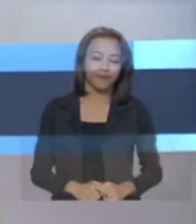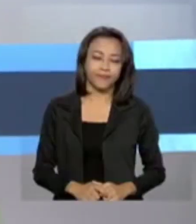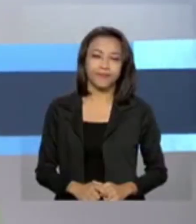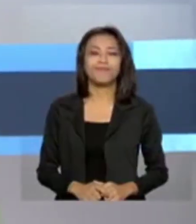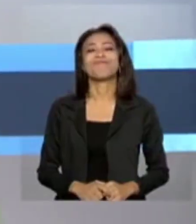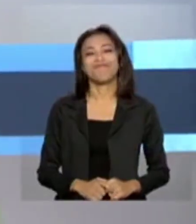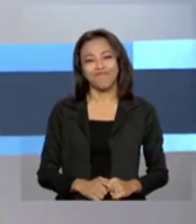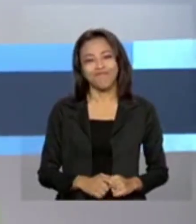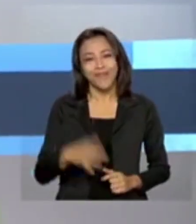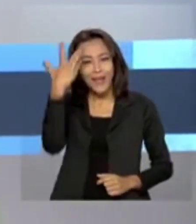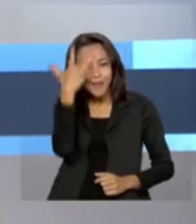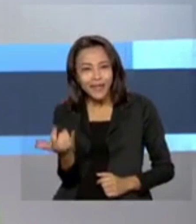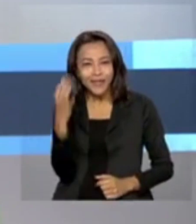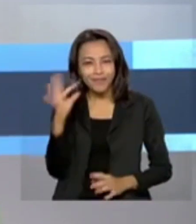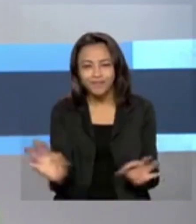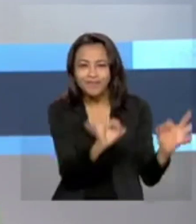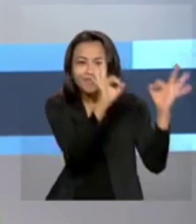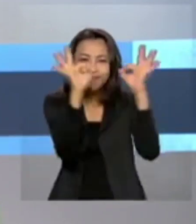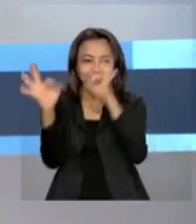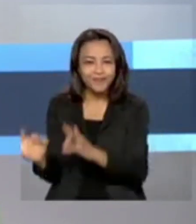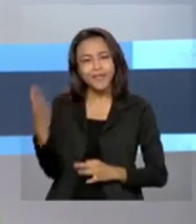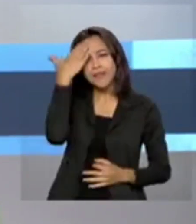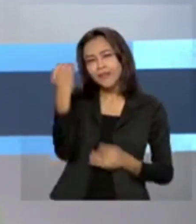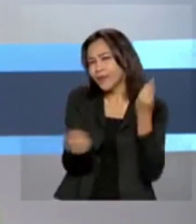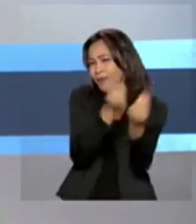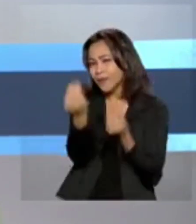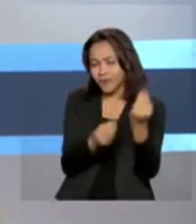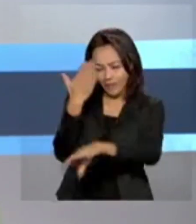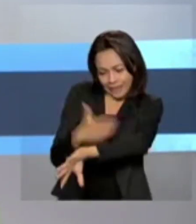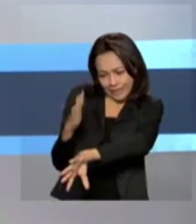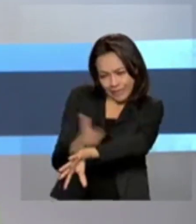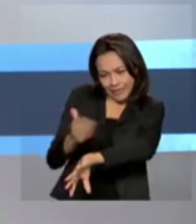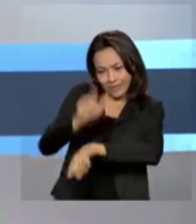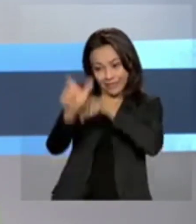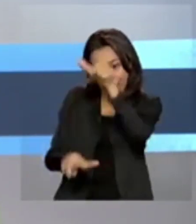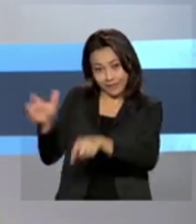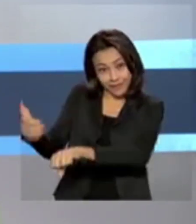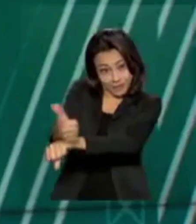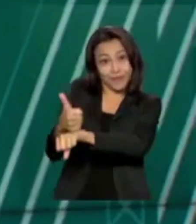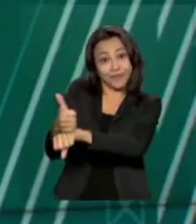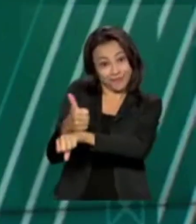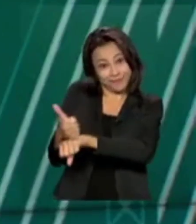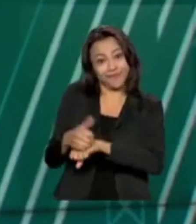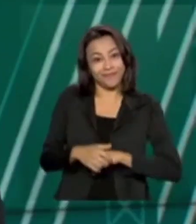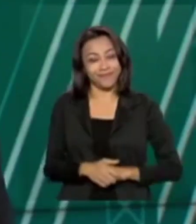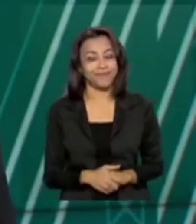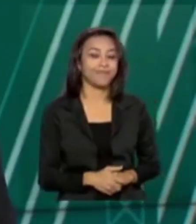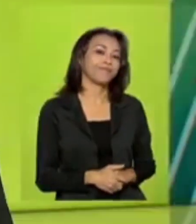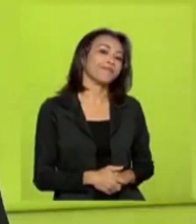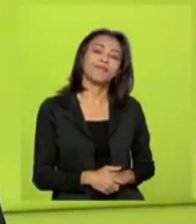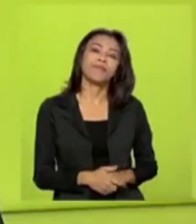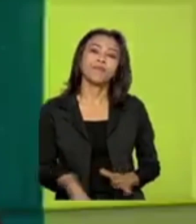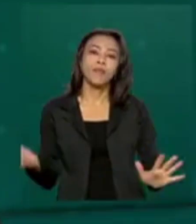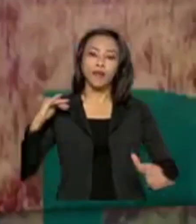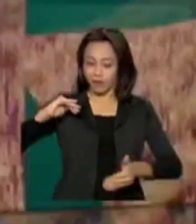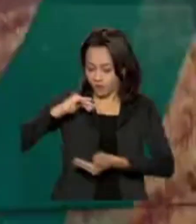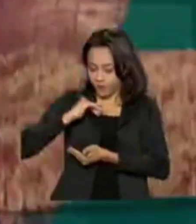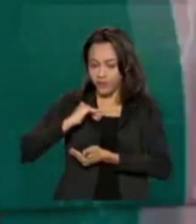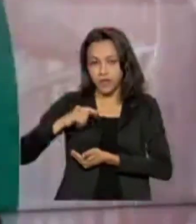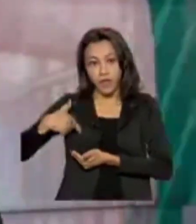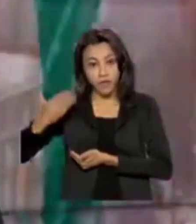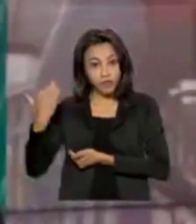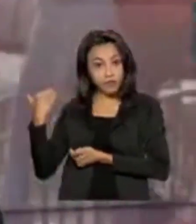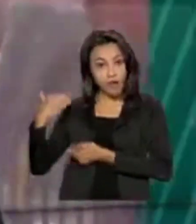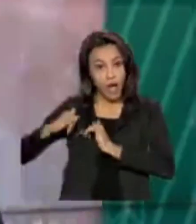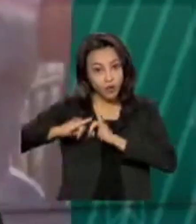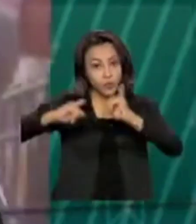Na reportagem de amanhã, você vai saber como foi o treinamento dos recenseadores. A Anvisa anunciou que vai dar